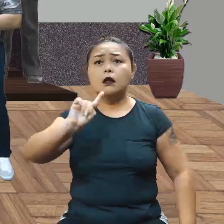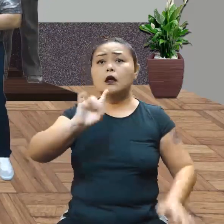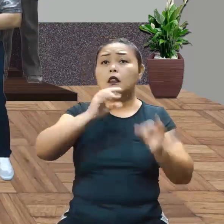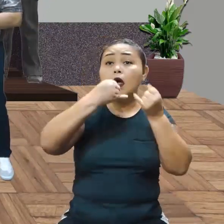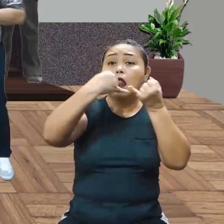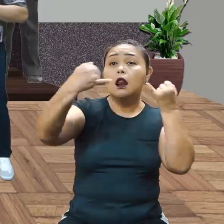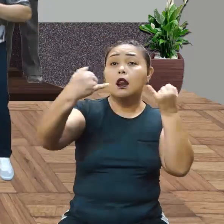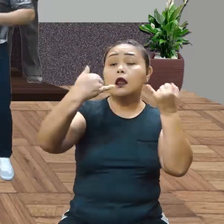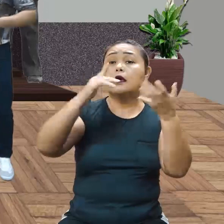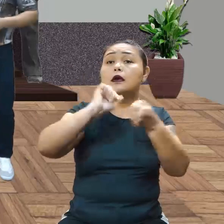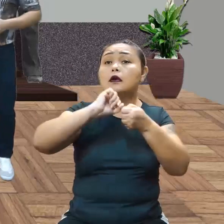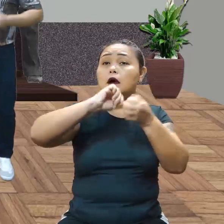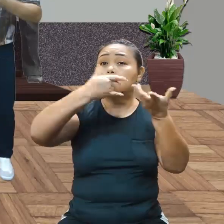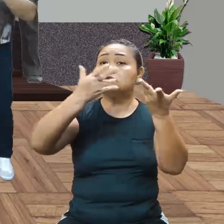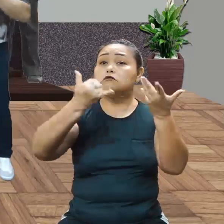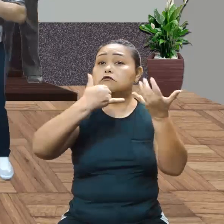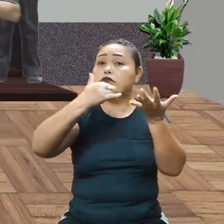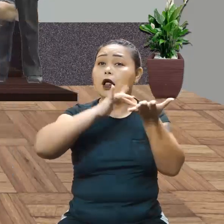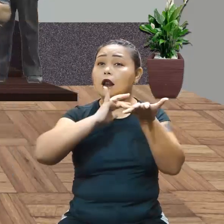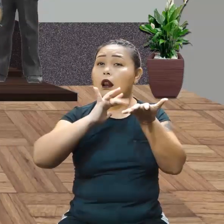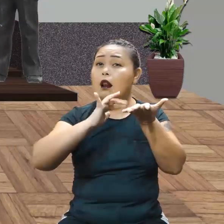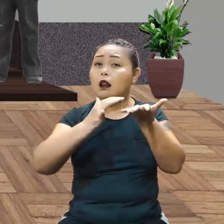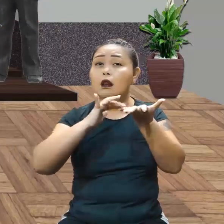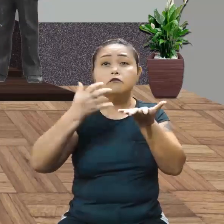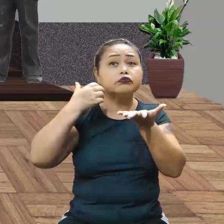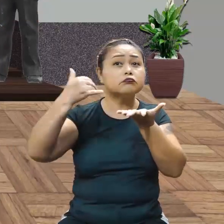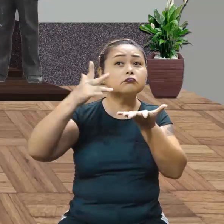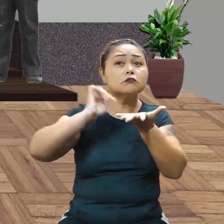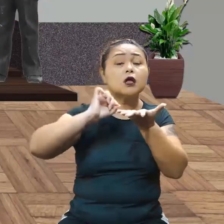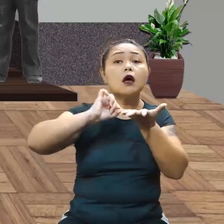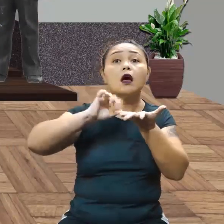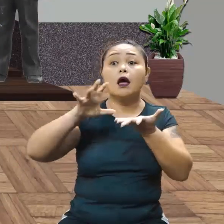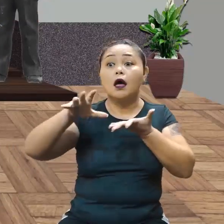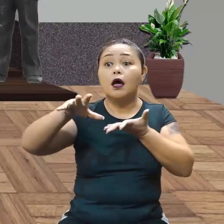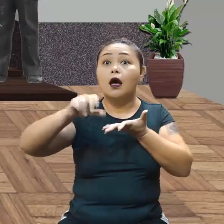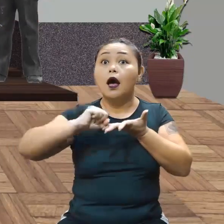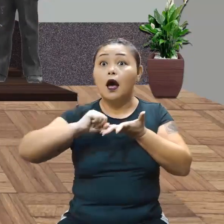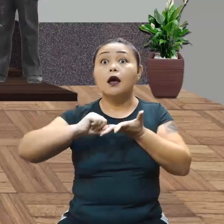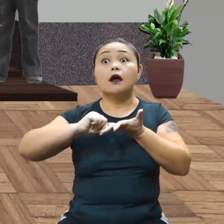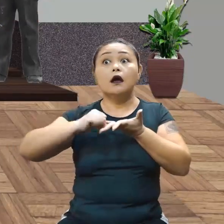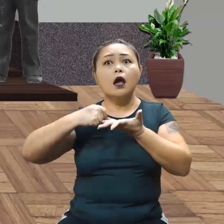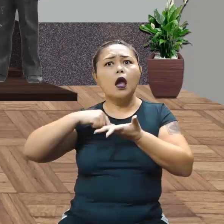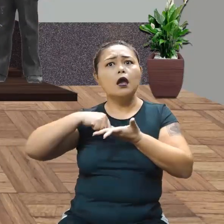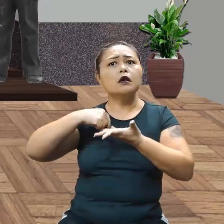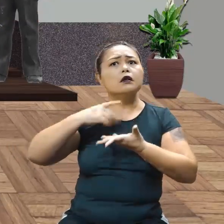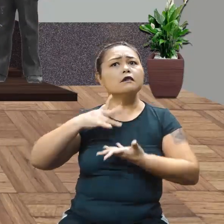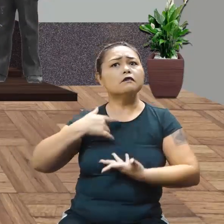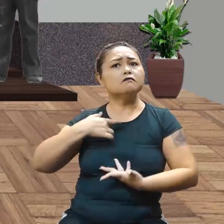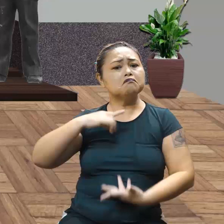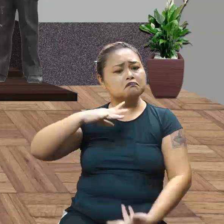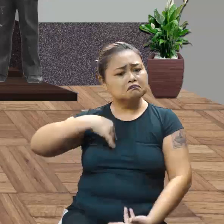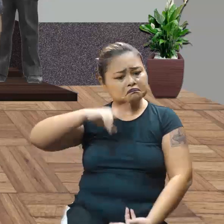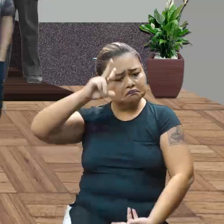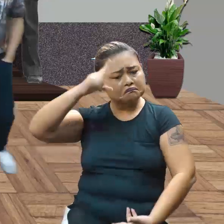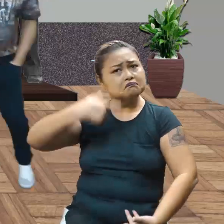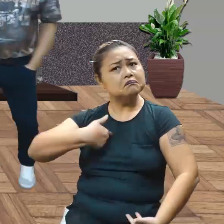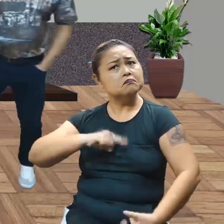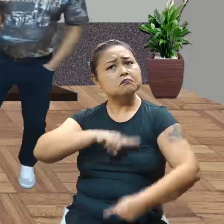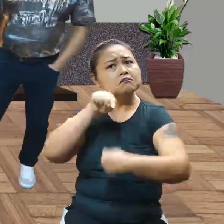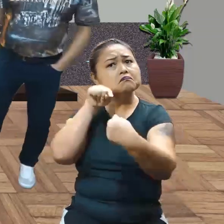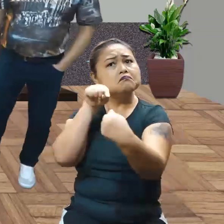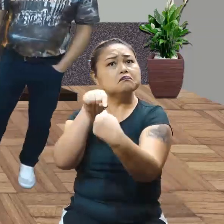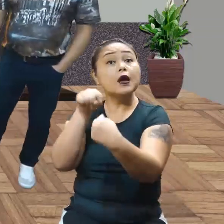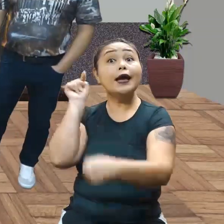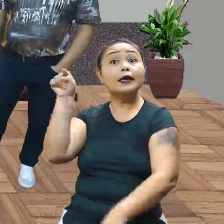telegráfica, Rondon vai pegar para si uma grande missão. Esse daqui vai ser um